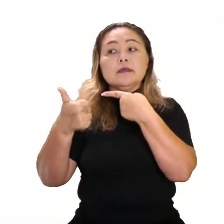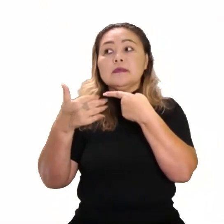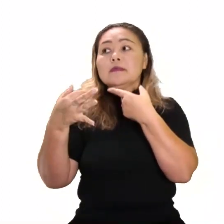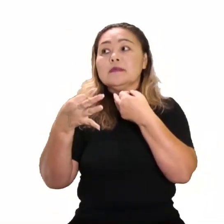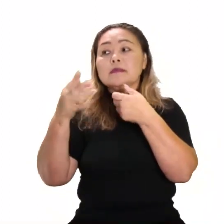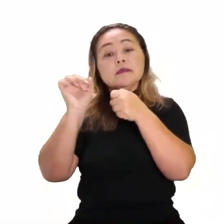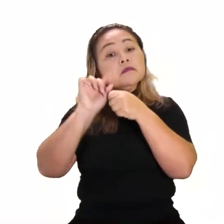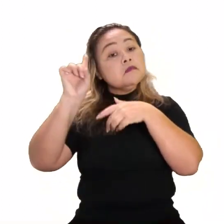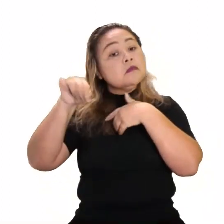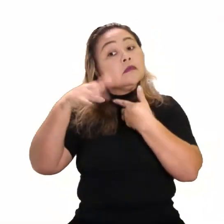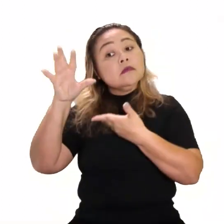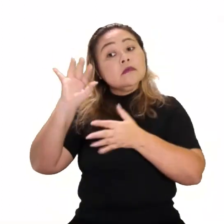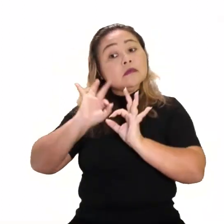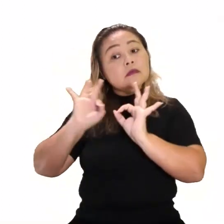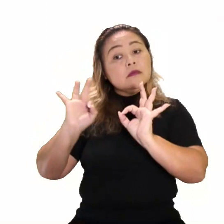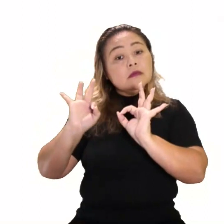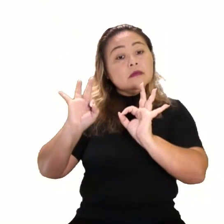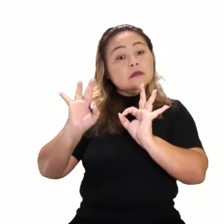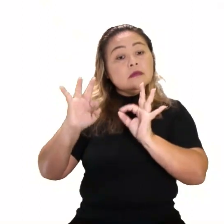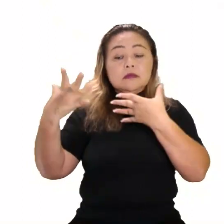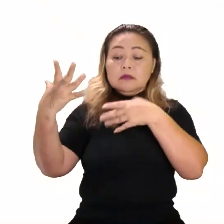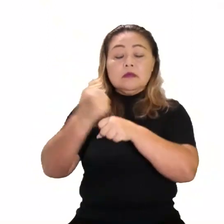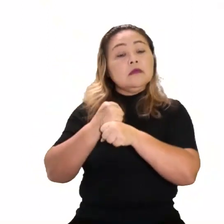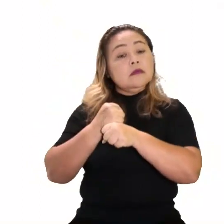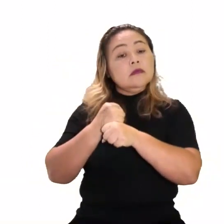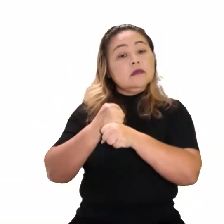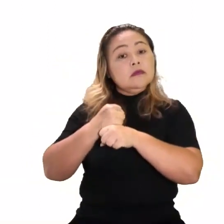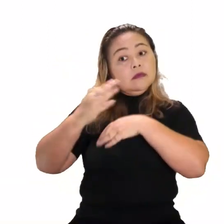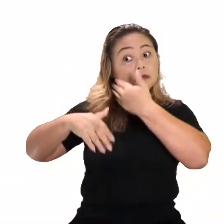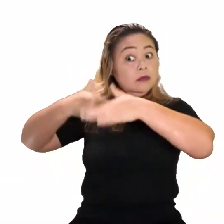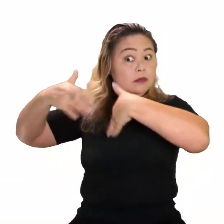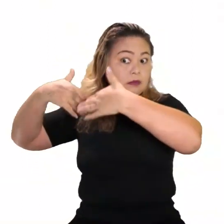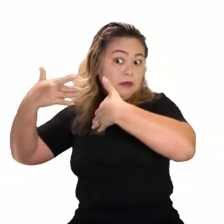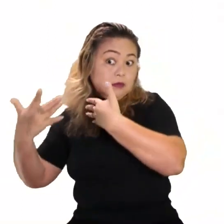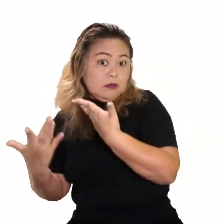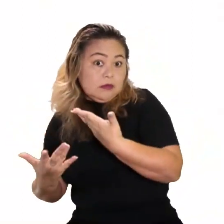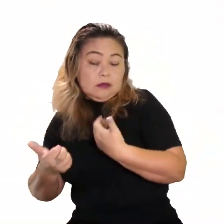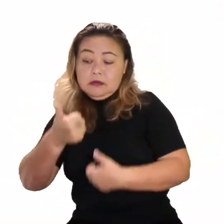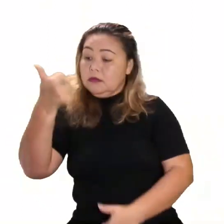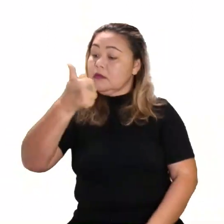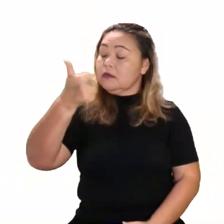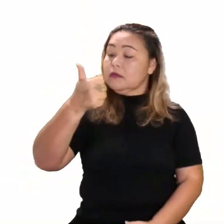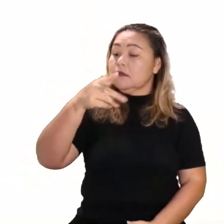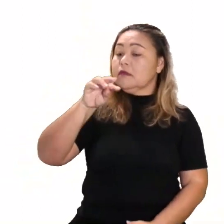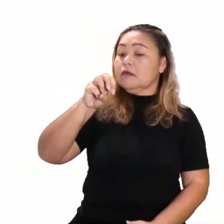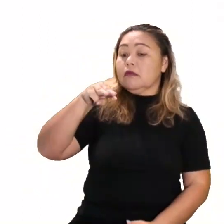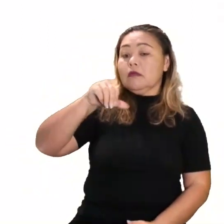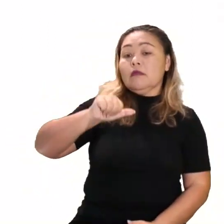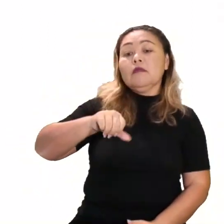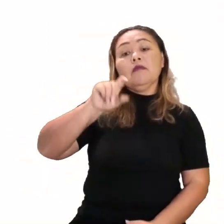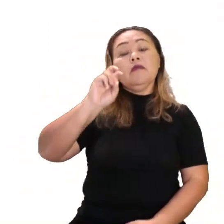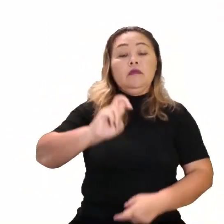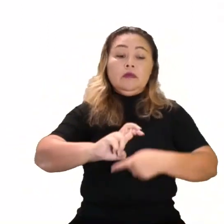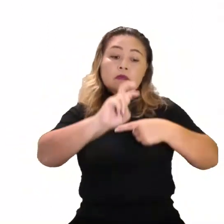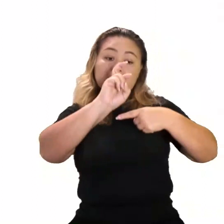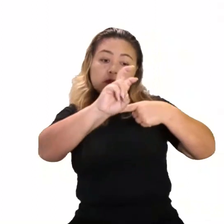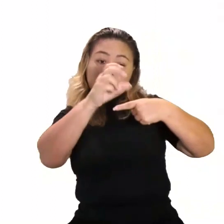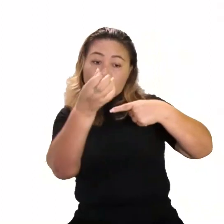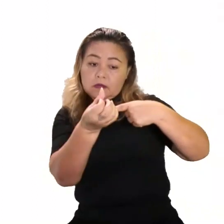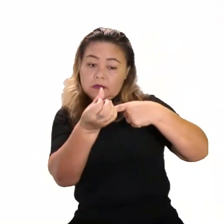Perfeito. Ótimo. Então vamos lá. A soma ao infinito e além vai ser o meu primeiro termo. 5/6